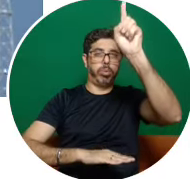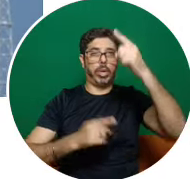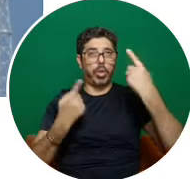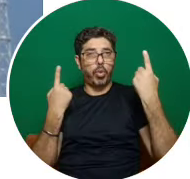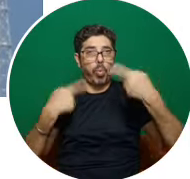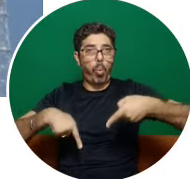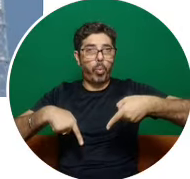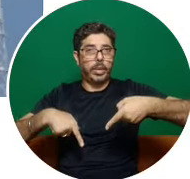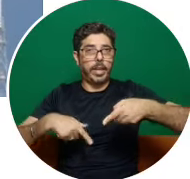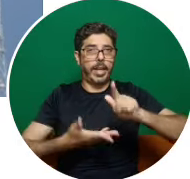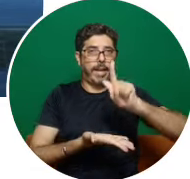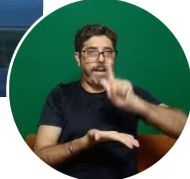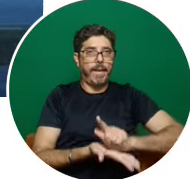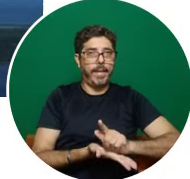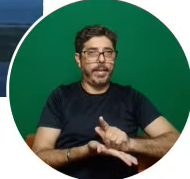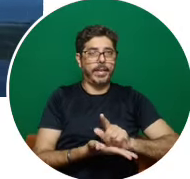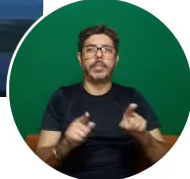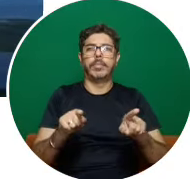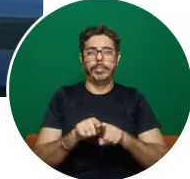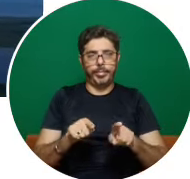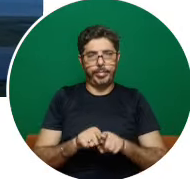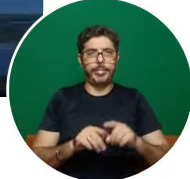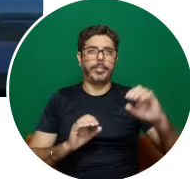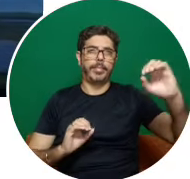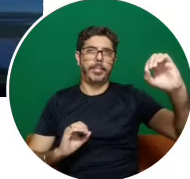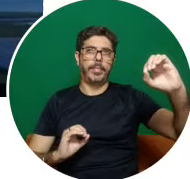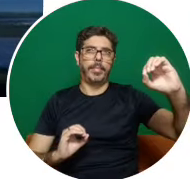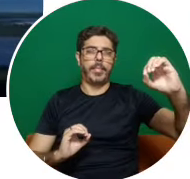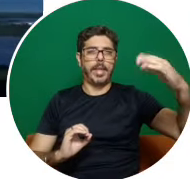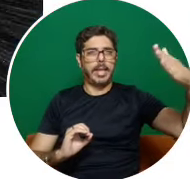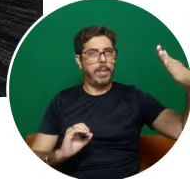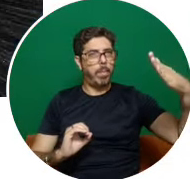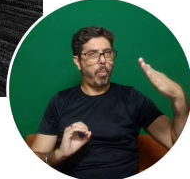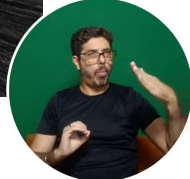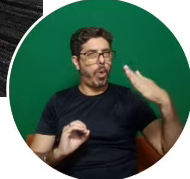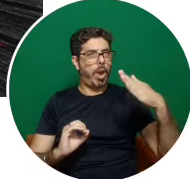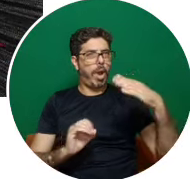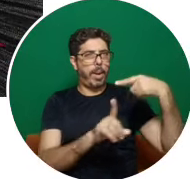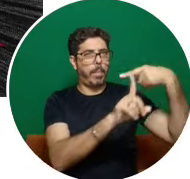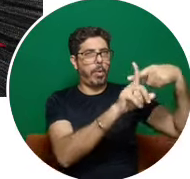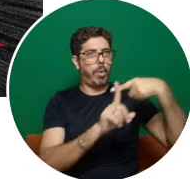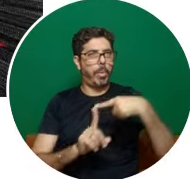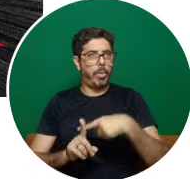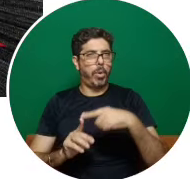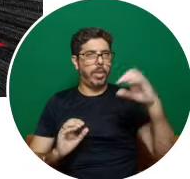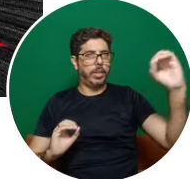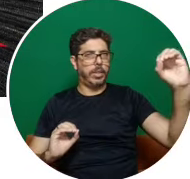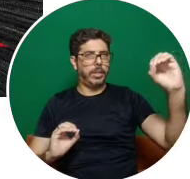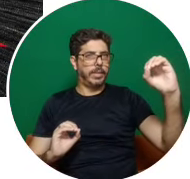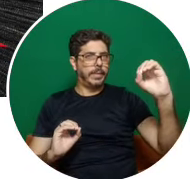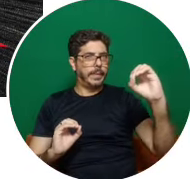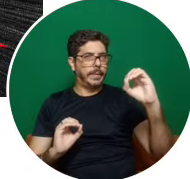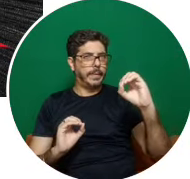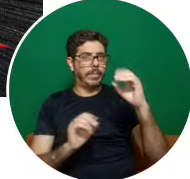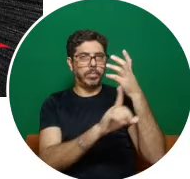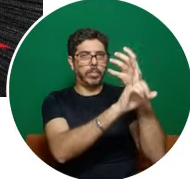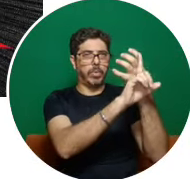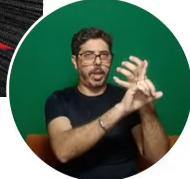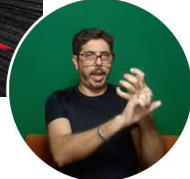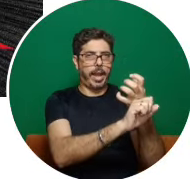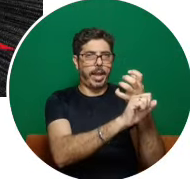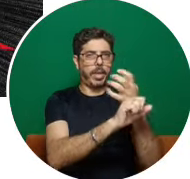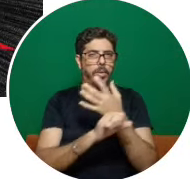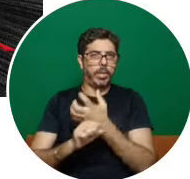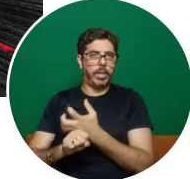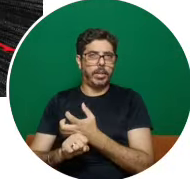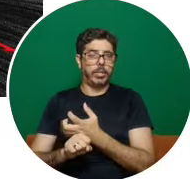para se erguer uma massa contra o campo gravitacional da Terra, também é necessário realizar trabalho para empurrar uma carga teste